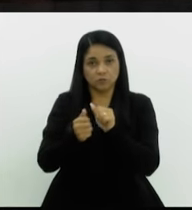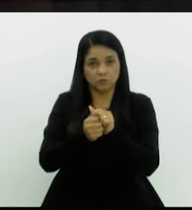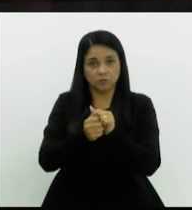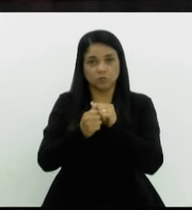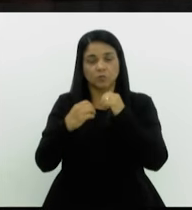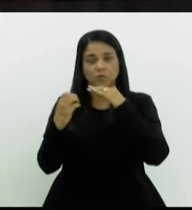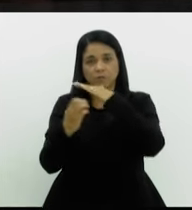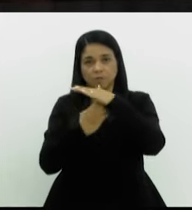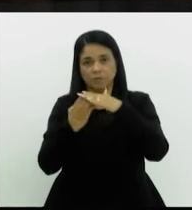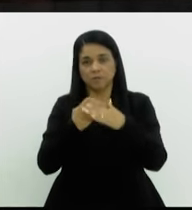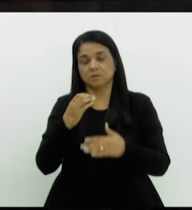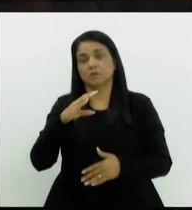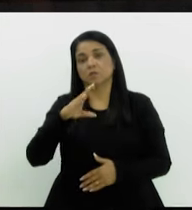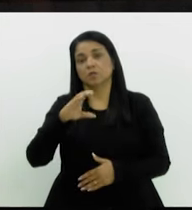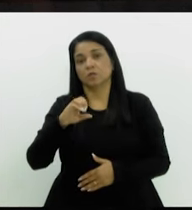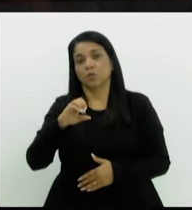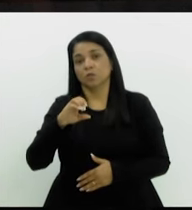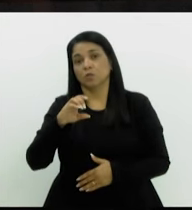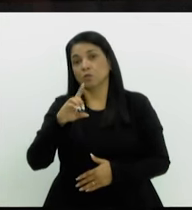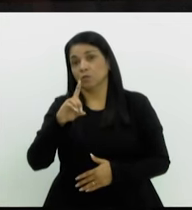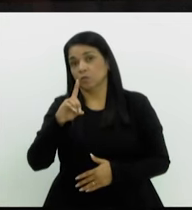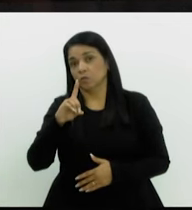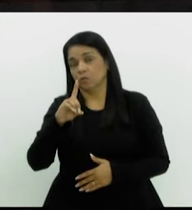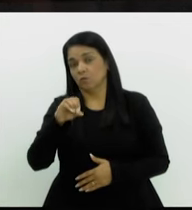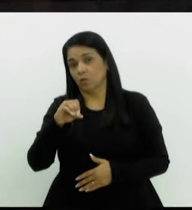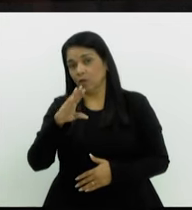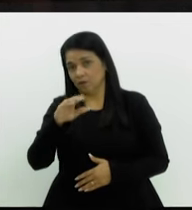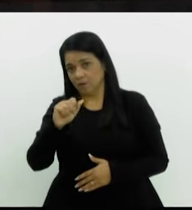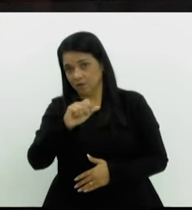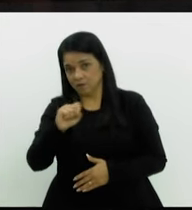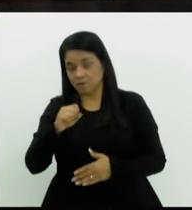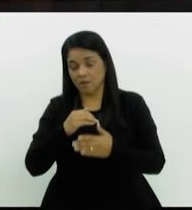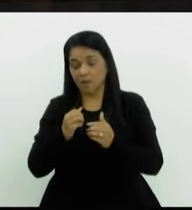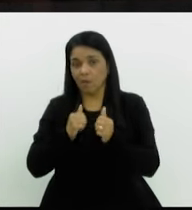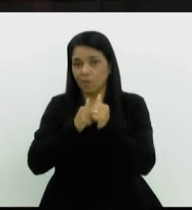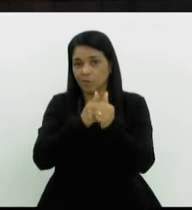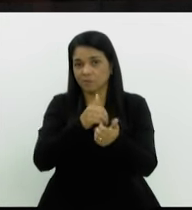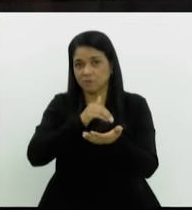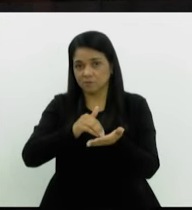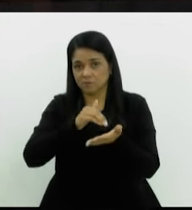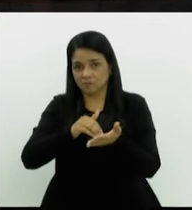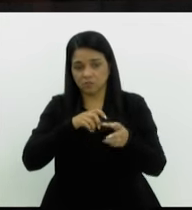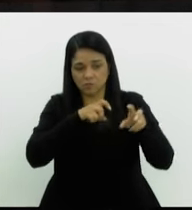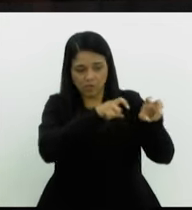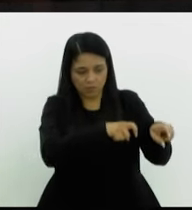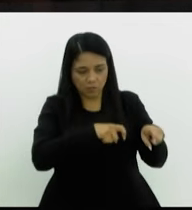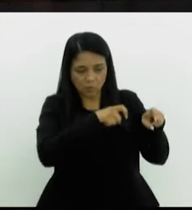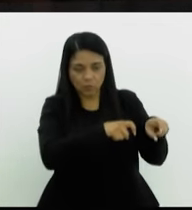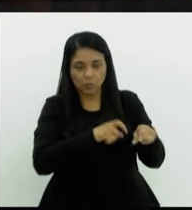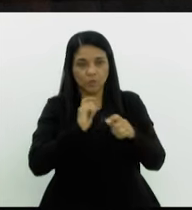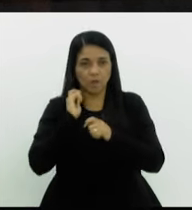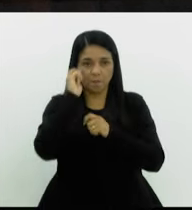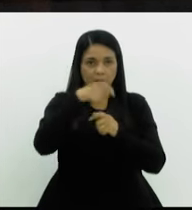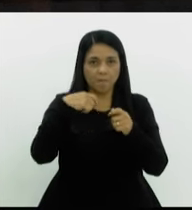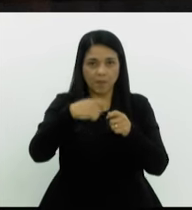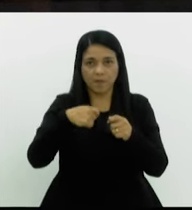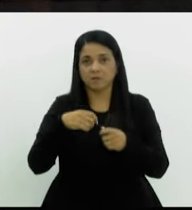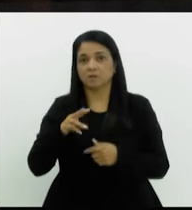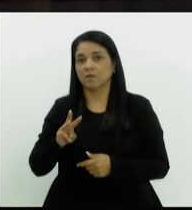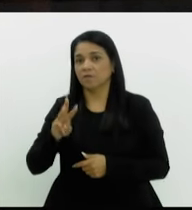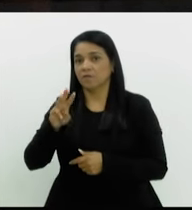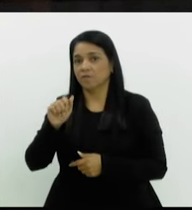Docas, acompanhando o nosso secretário municipal de Agricultura e Pesca, Wagner Junqueira,